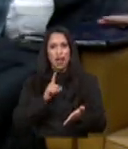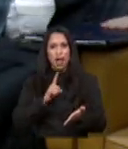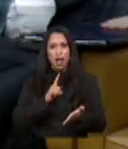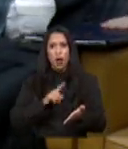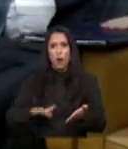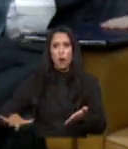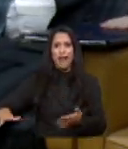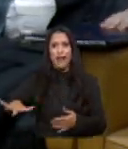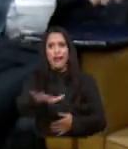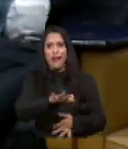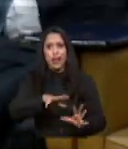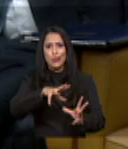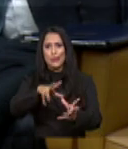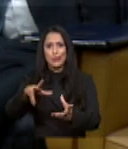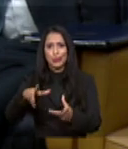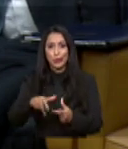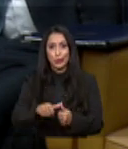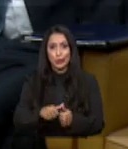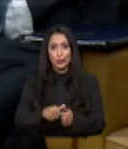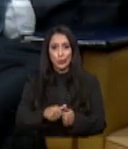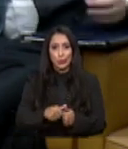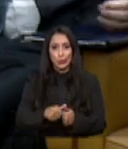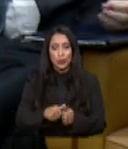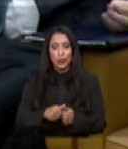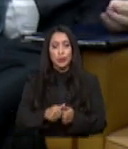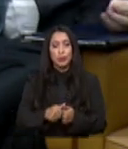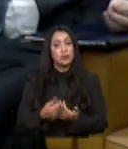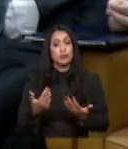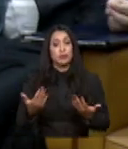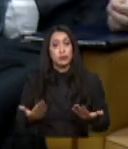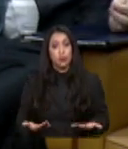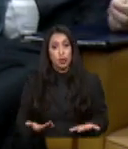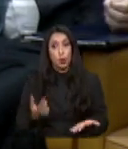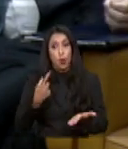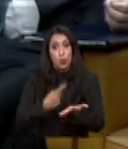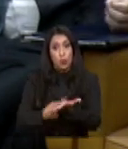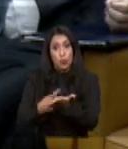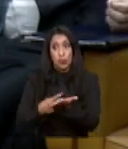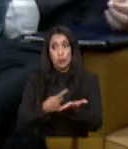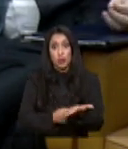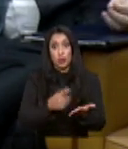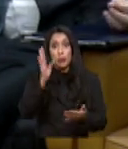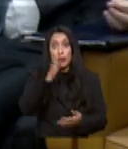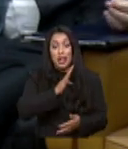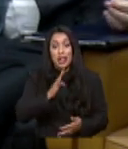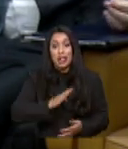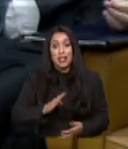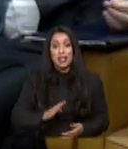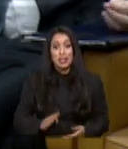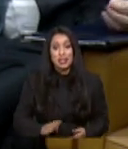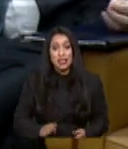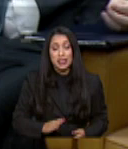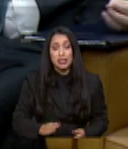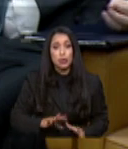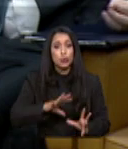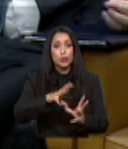movimento global. O Brasil, quando se colocou em compromissos internacionais na